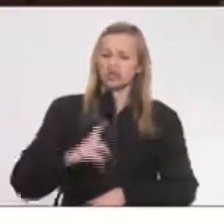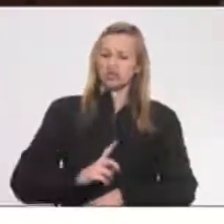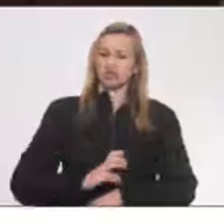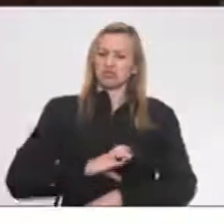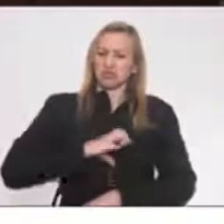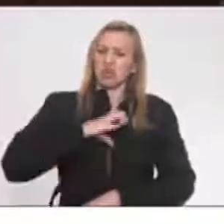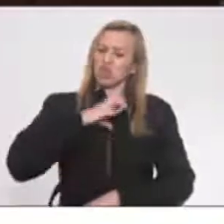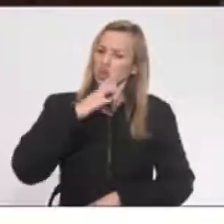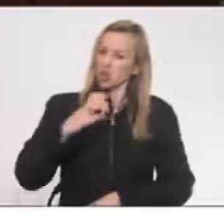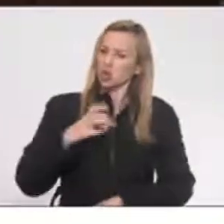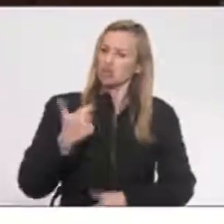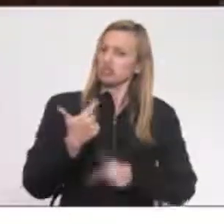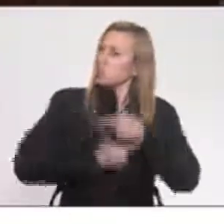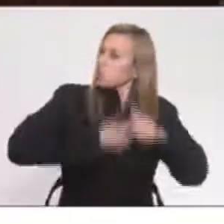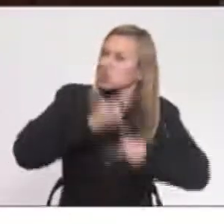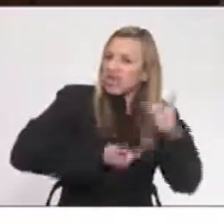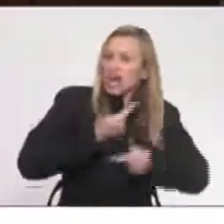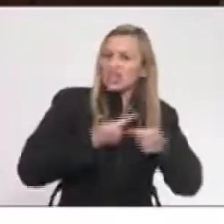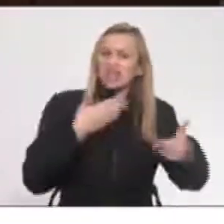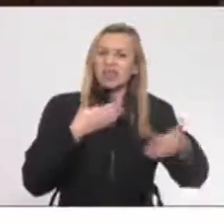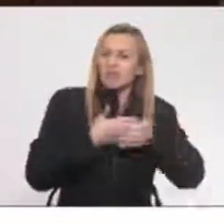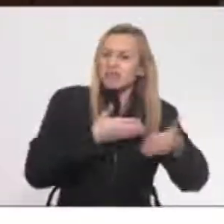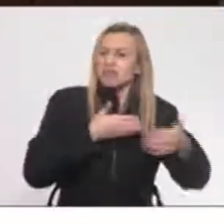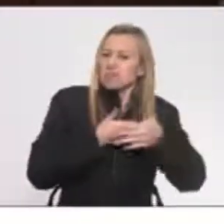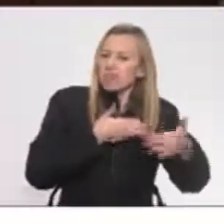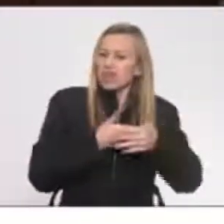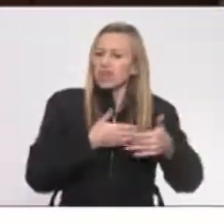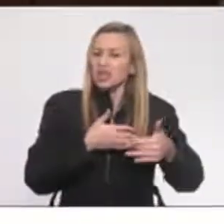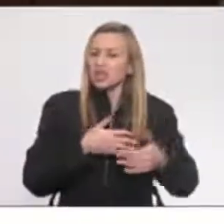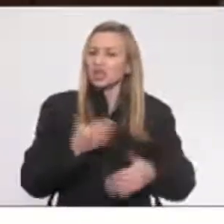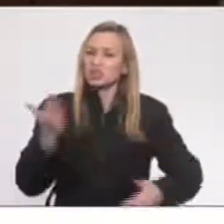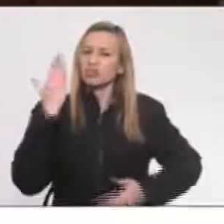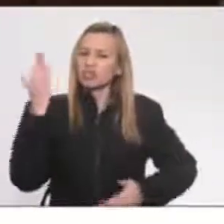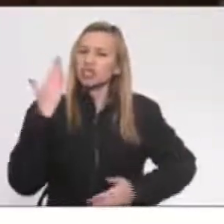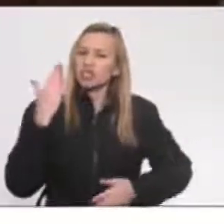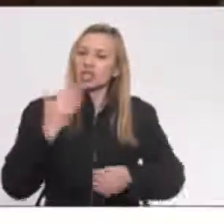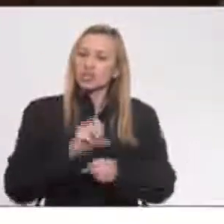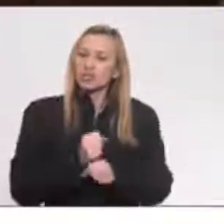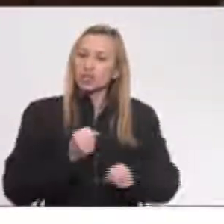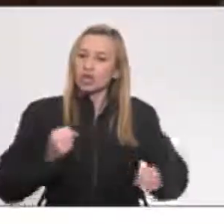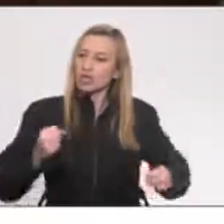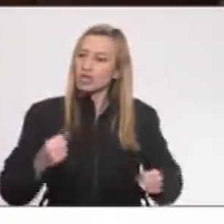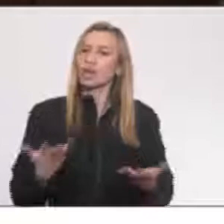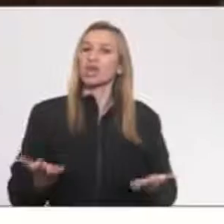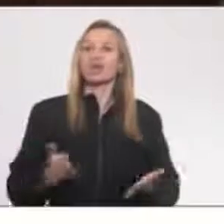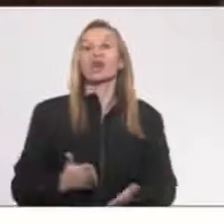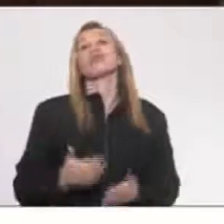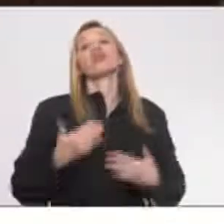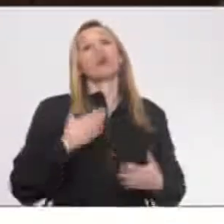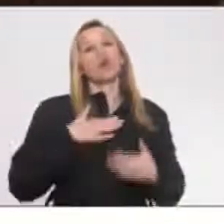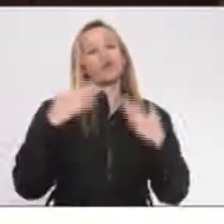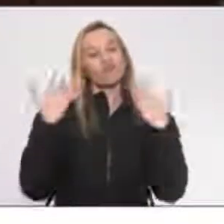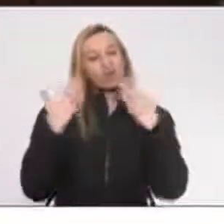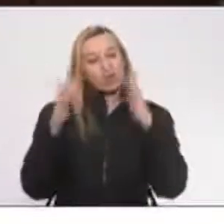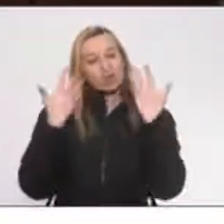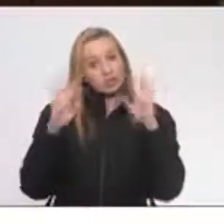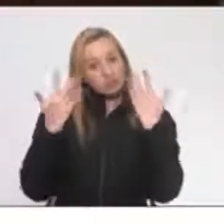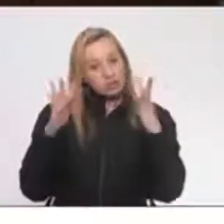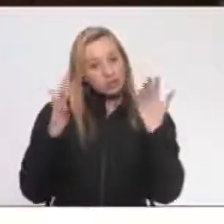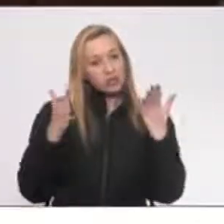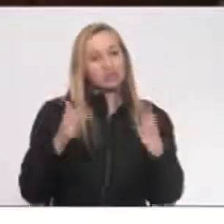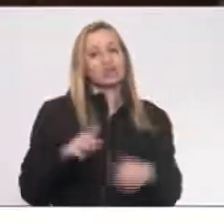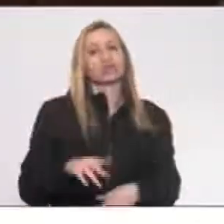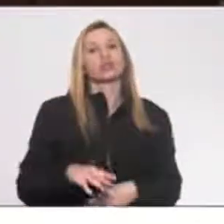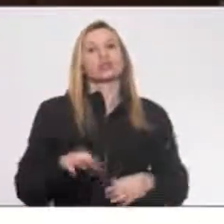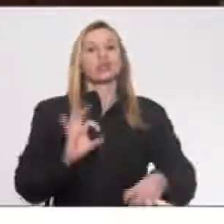lutado, que têm impedido a criminalidade de avançar, reduzindo os números. E aqui fica o meu aplauso às forças policiais do Rio de